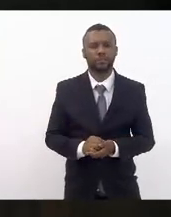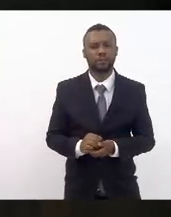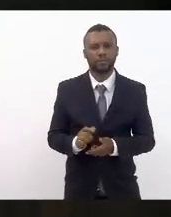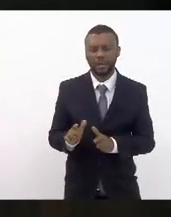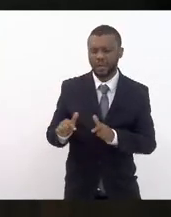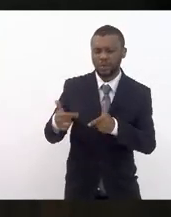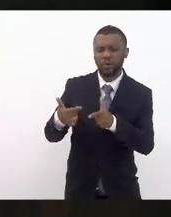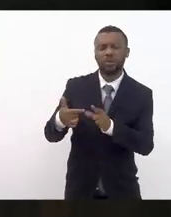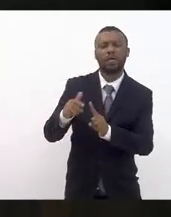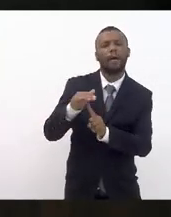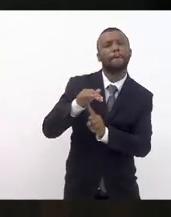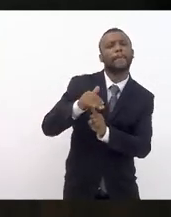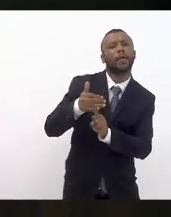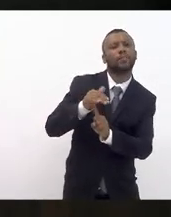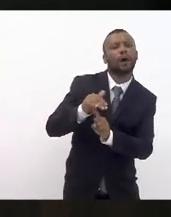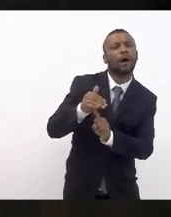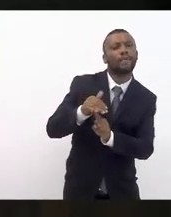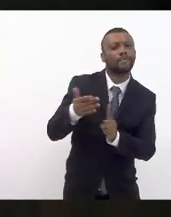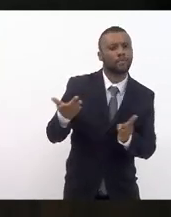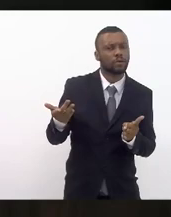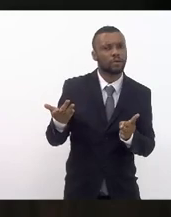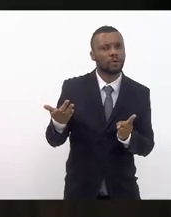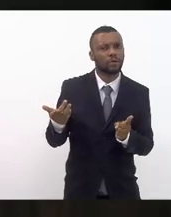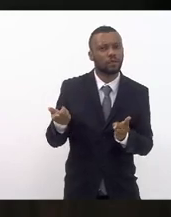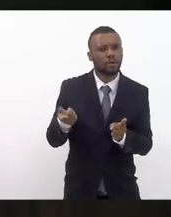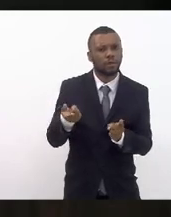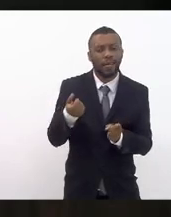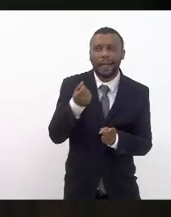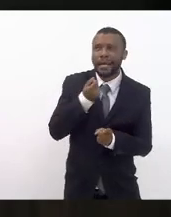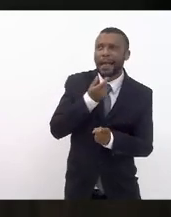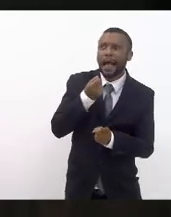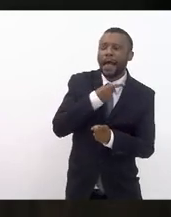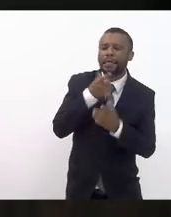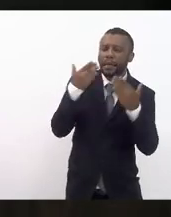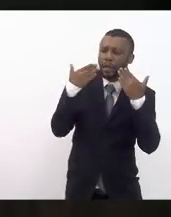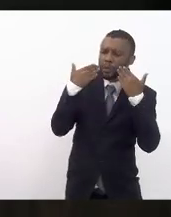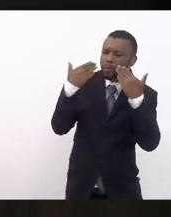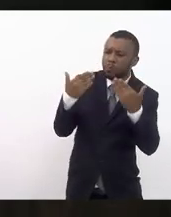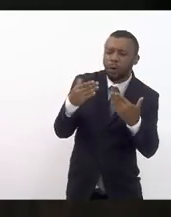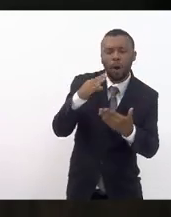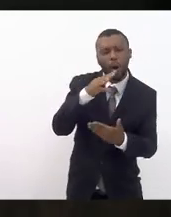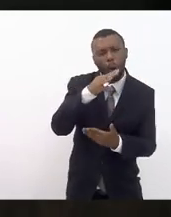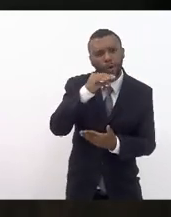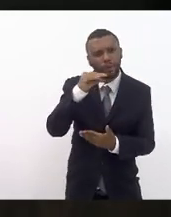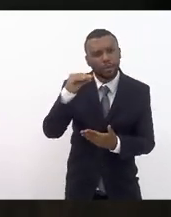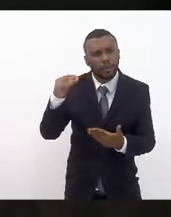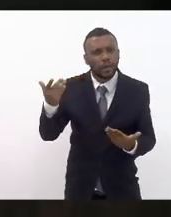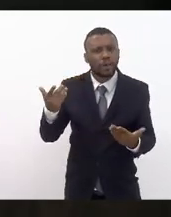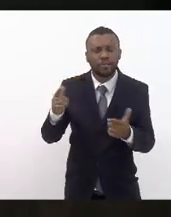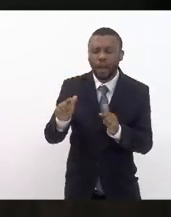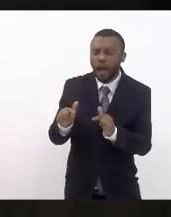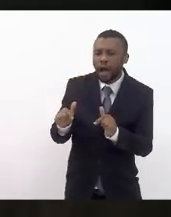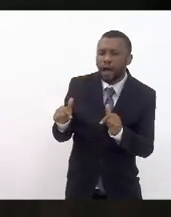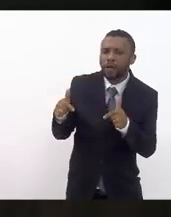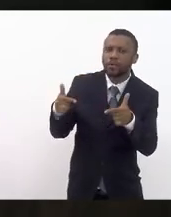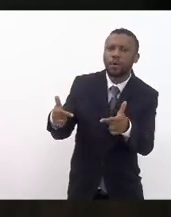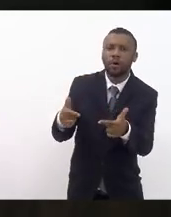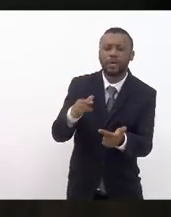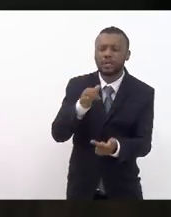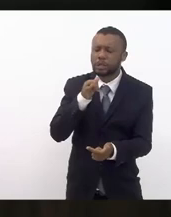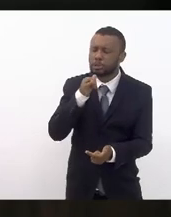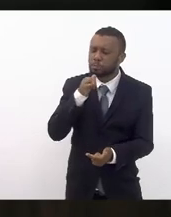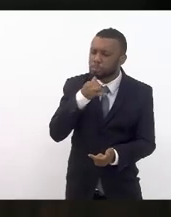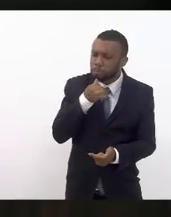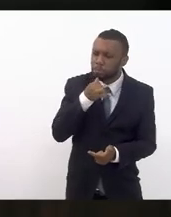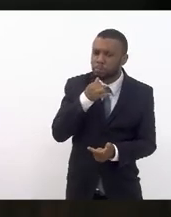pedófilos, não há graça nenhuma em expor os adolescentes a atos tristes,